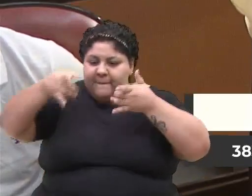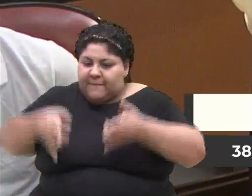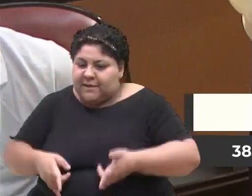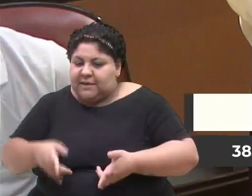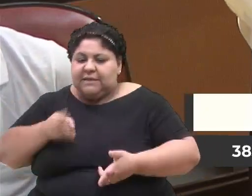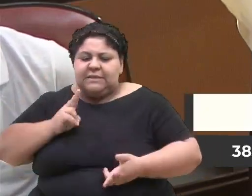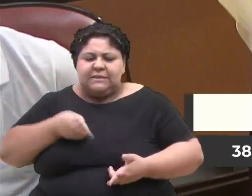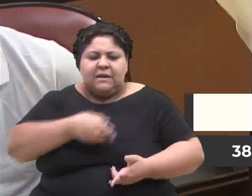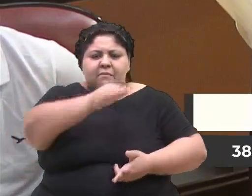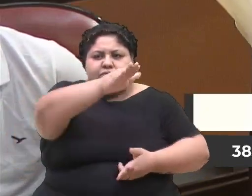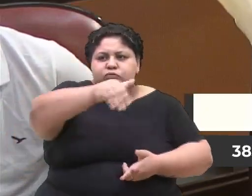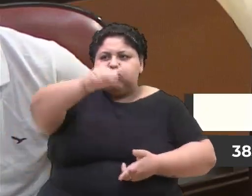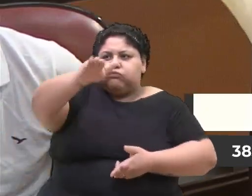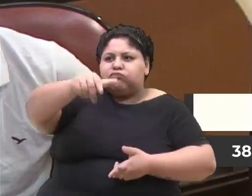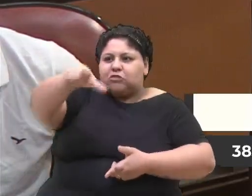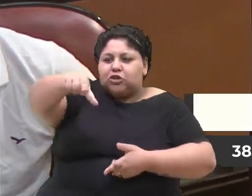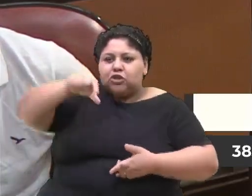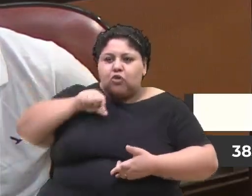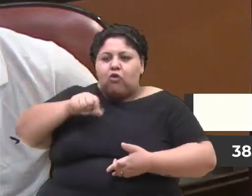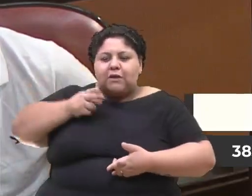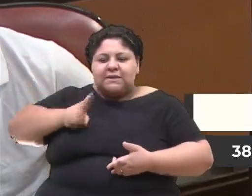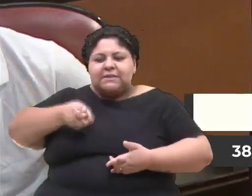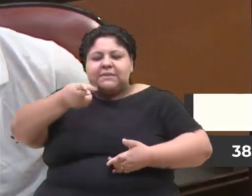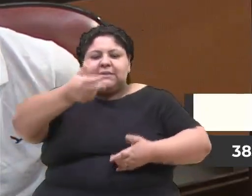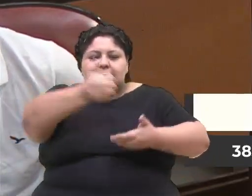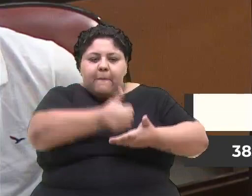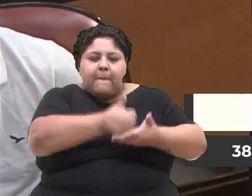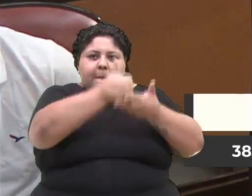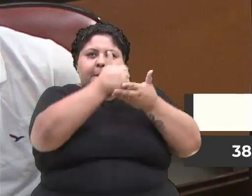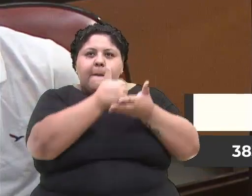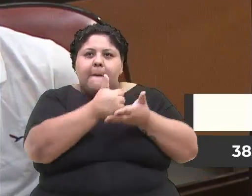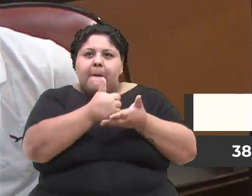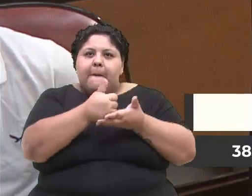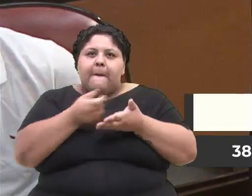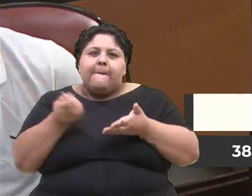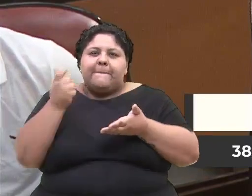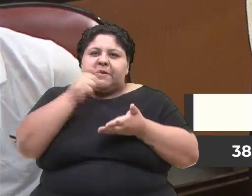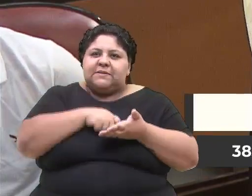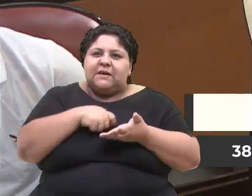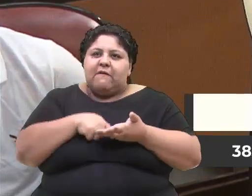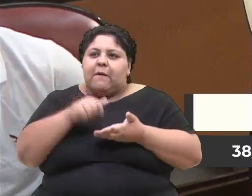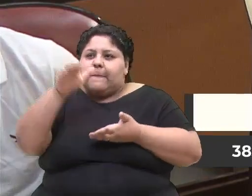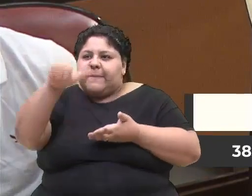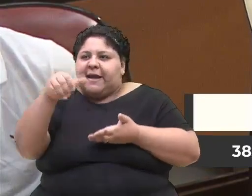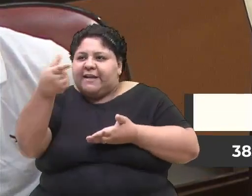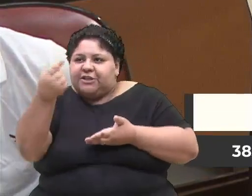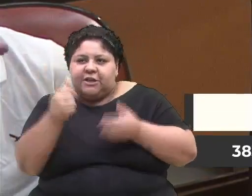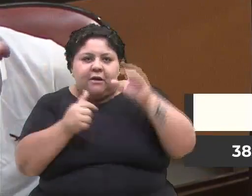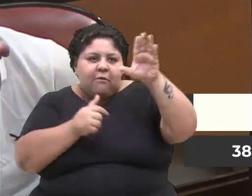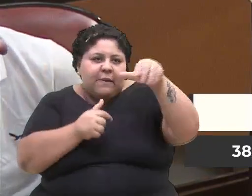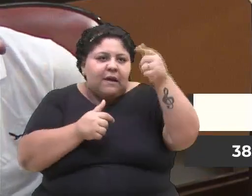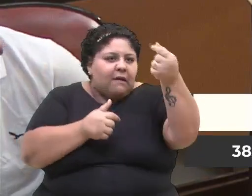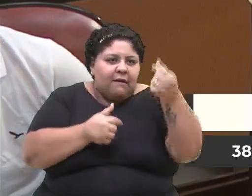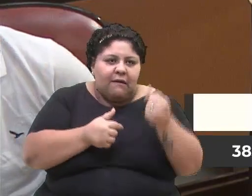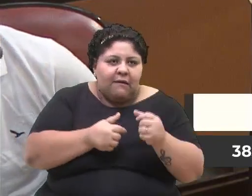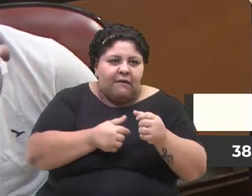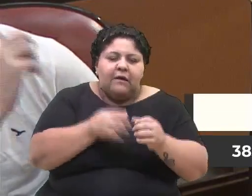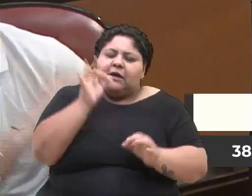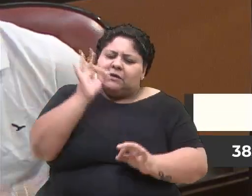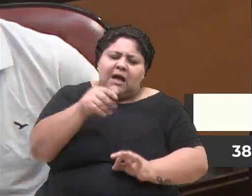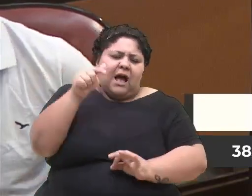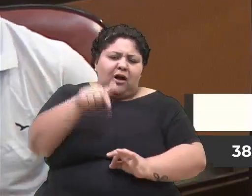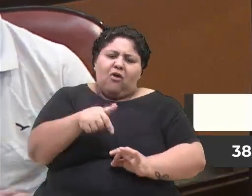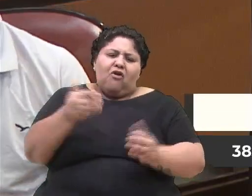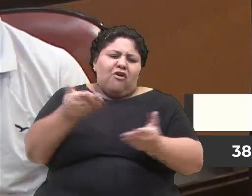foi parceira, quando precisar injetar dinheiro aqui e ali, e eu tenho certeza que desta vez não vai ser diferente, porque